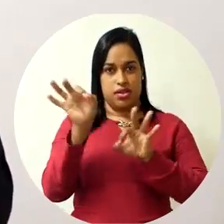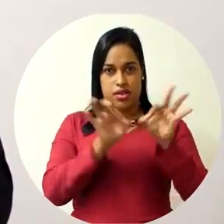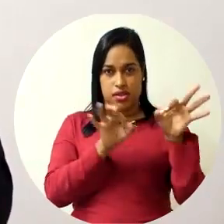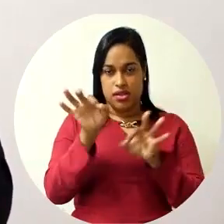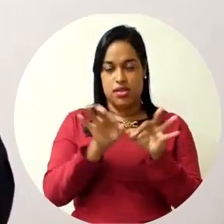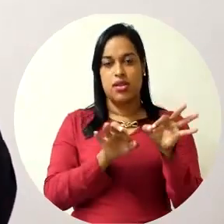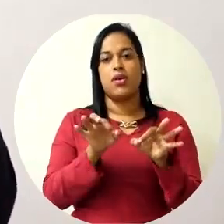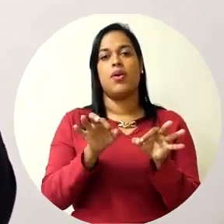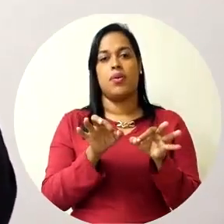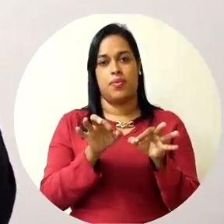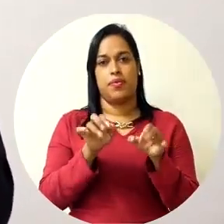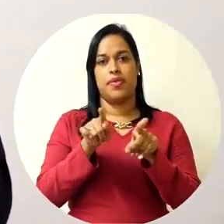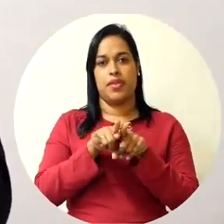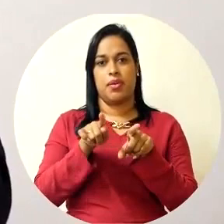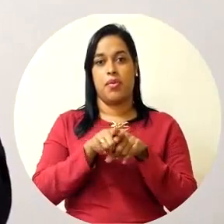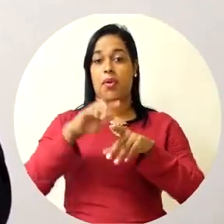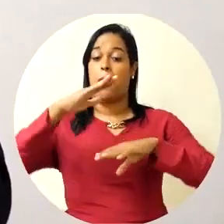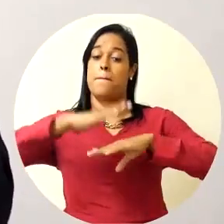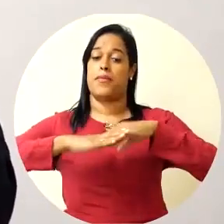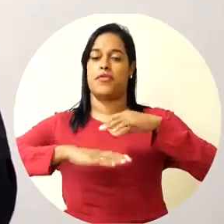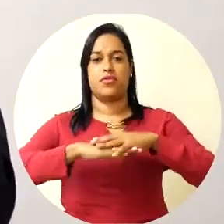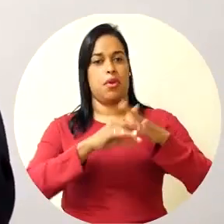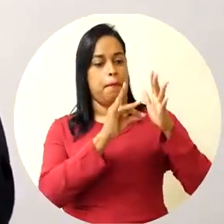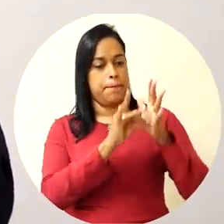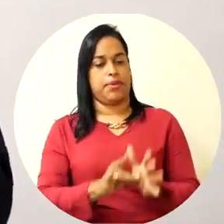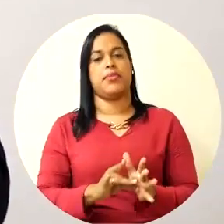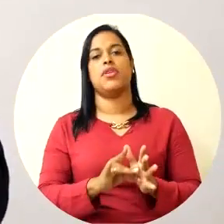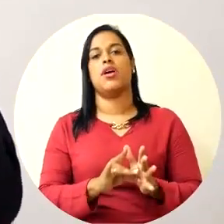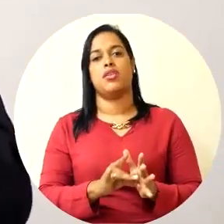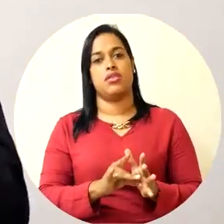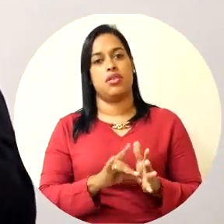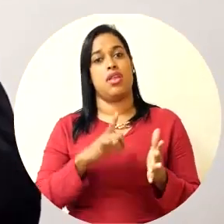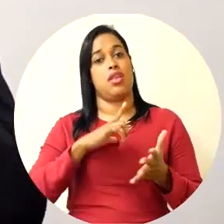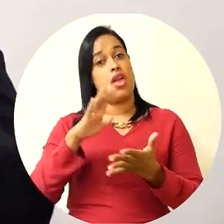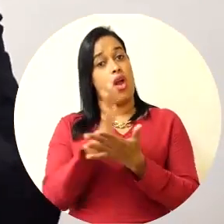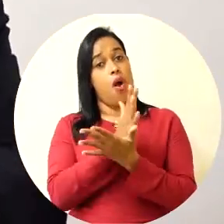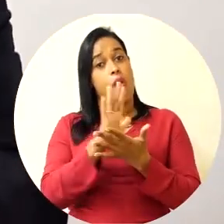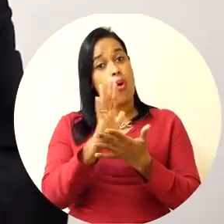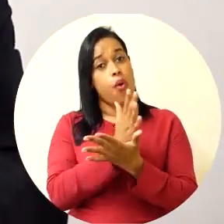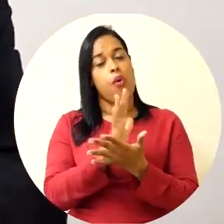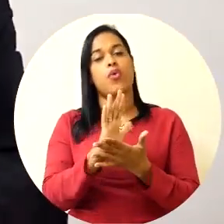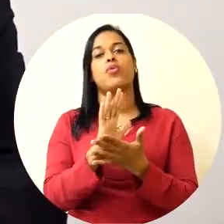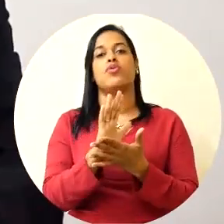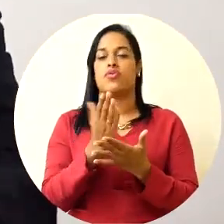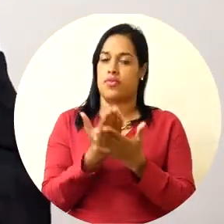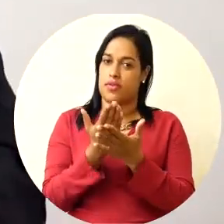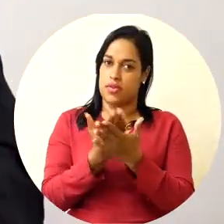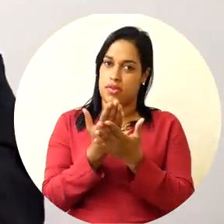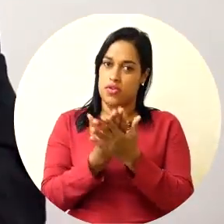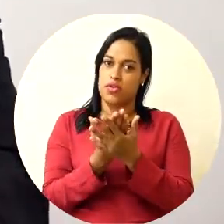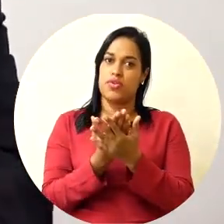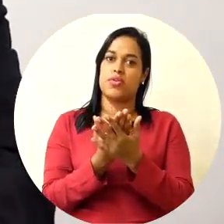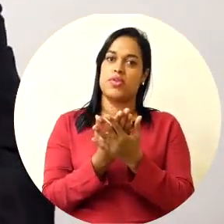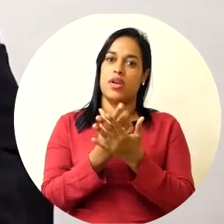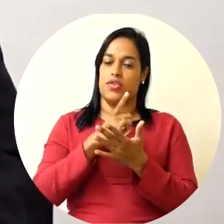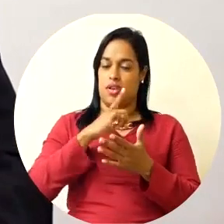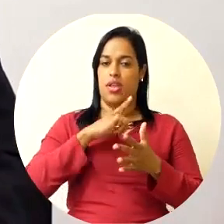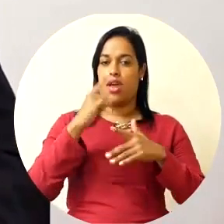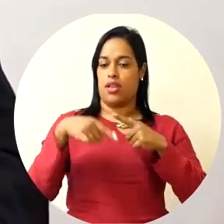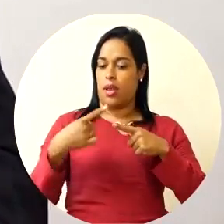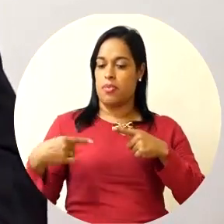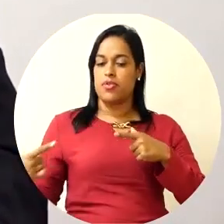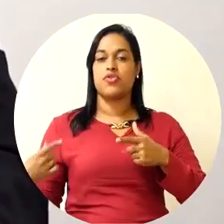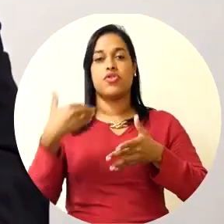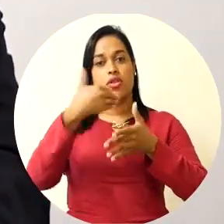da organização, como um funcionário permanente. Existem alguns casos que serão estudados e contém